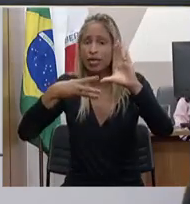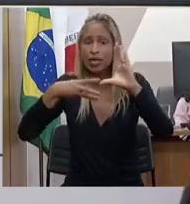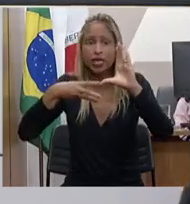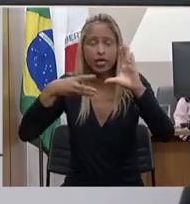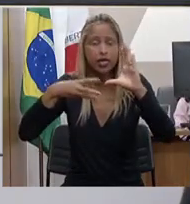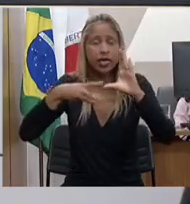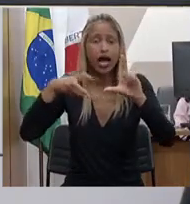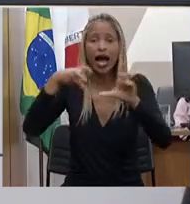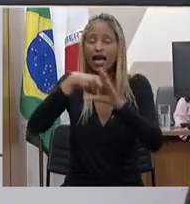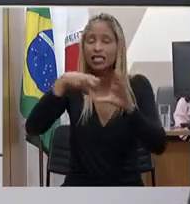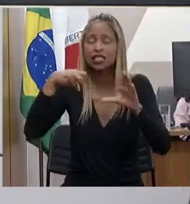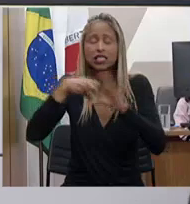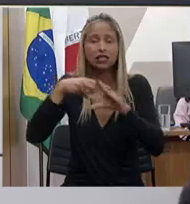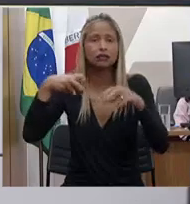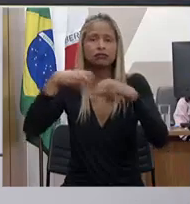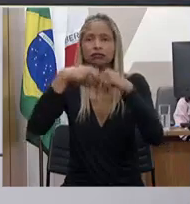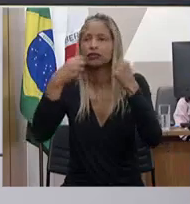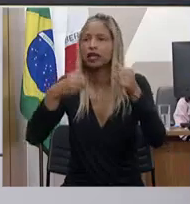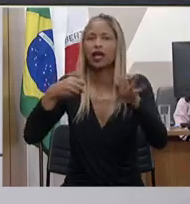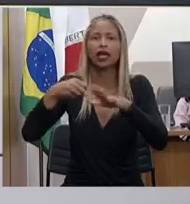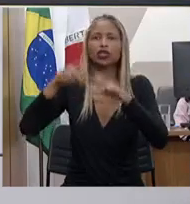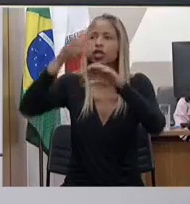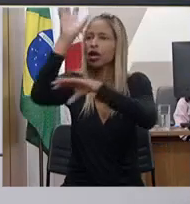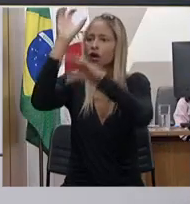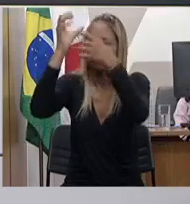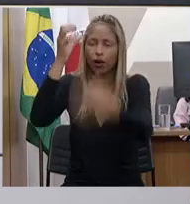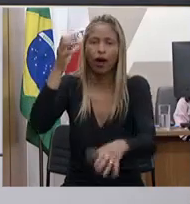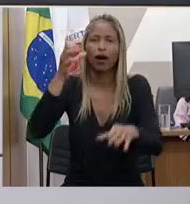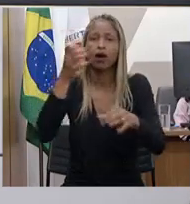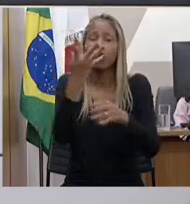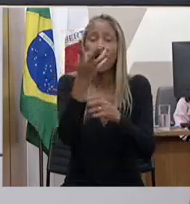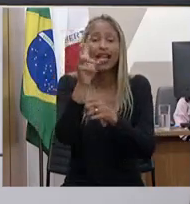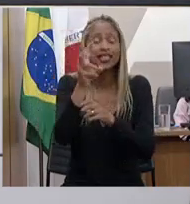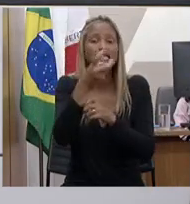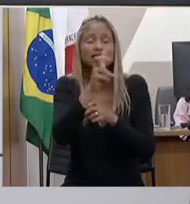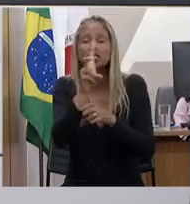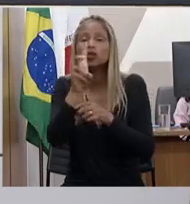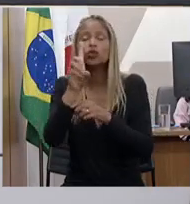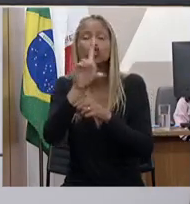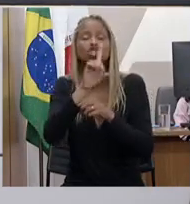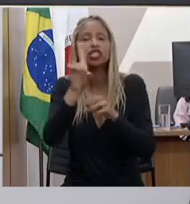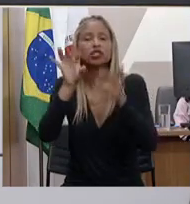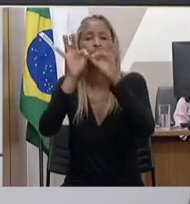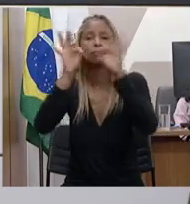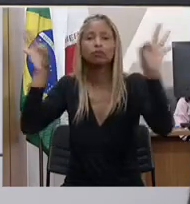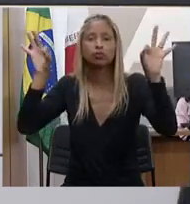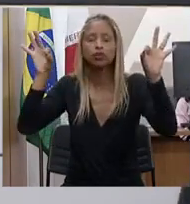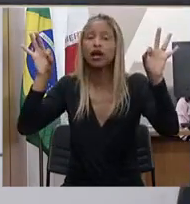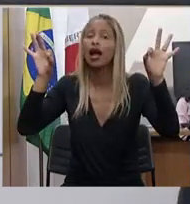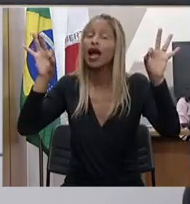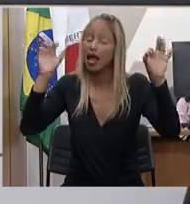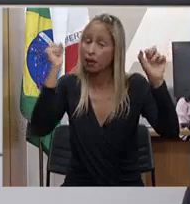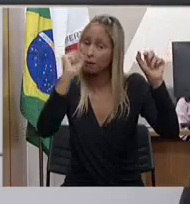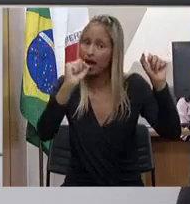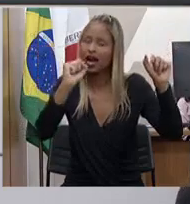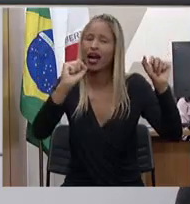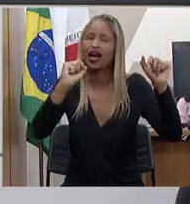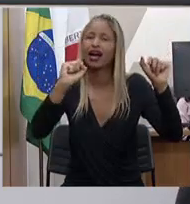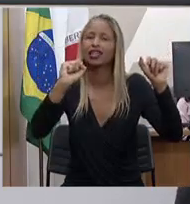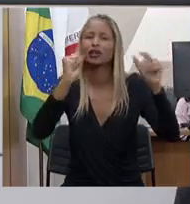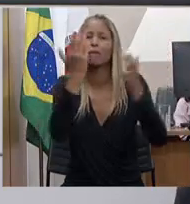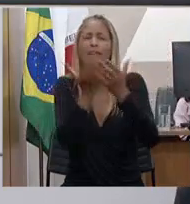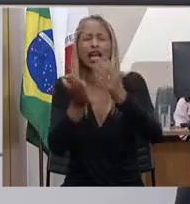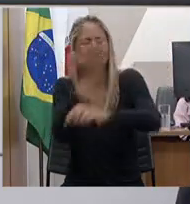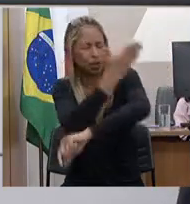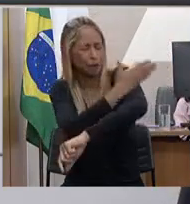na época né Marta era com um acidente a cada 45 dias e a energia elétrica gente quando ela não mata ela mutila ou a pessoa